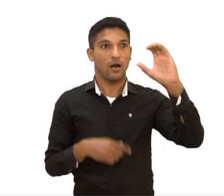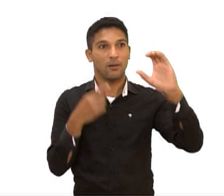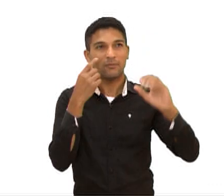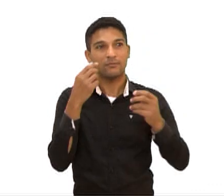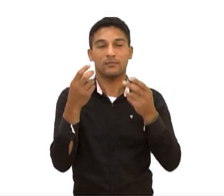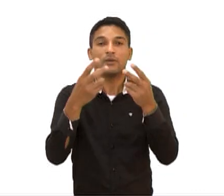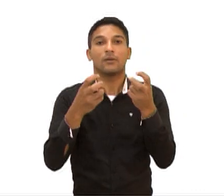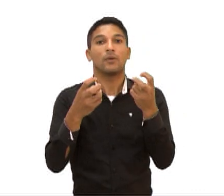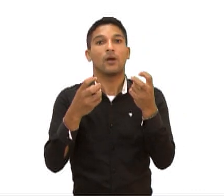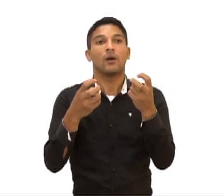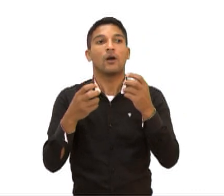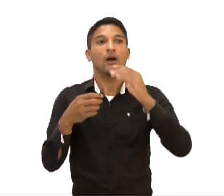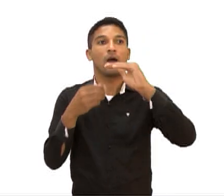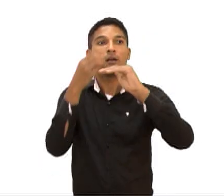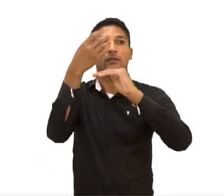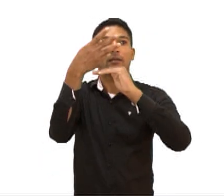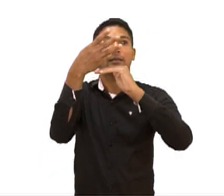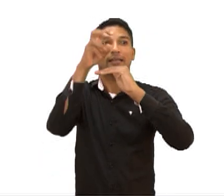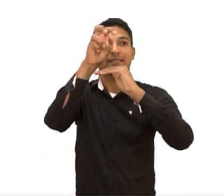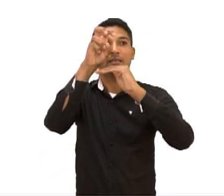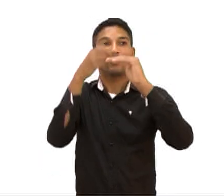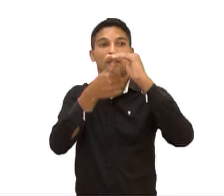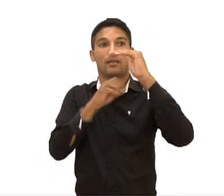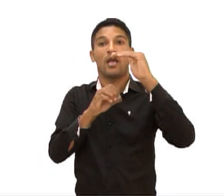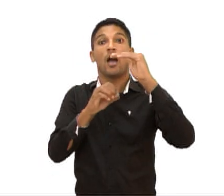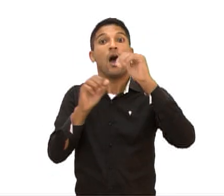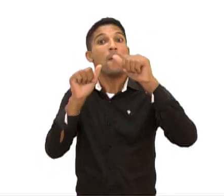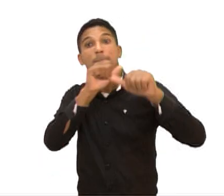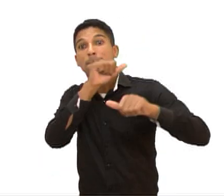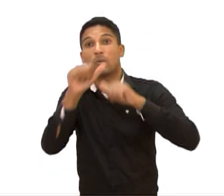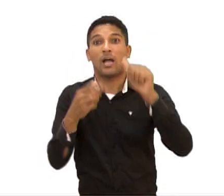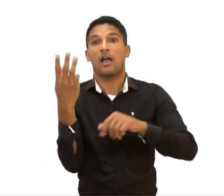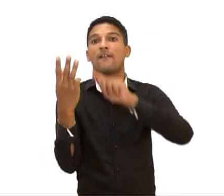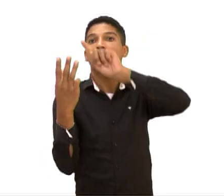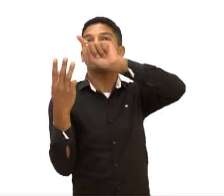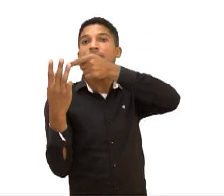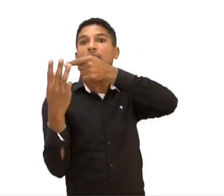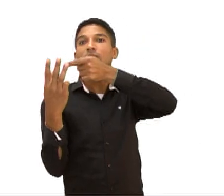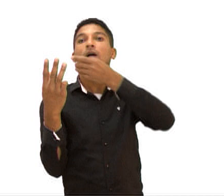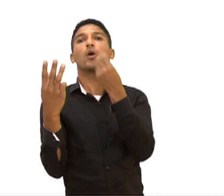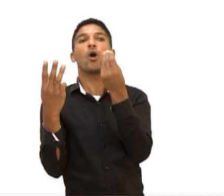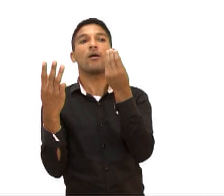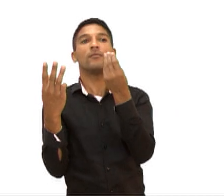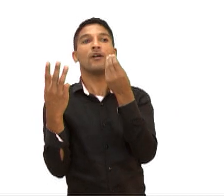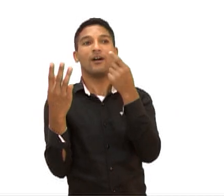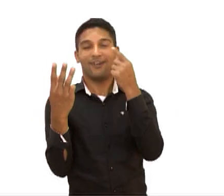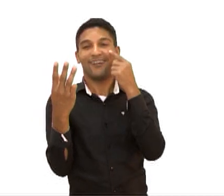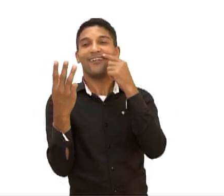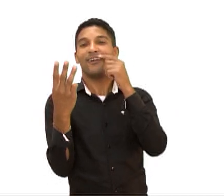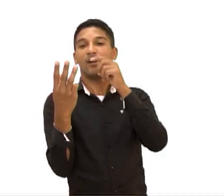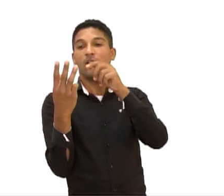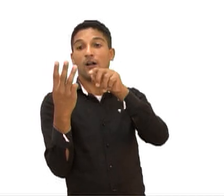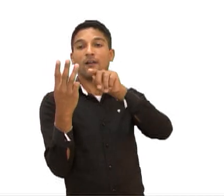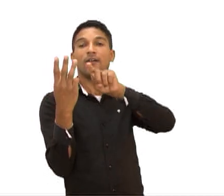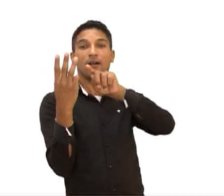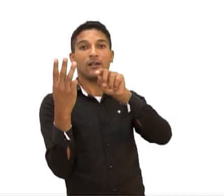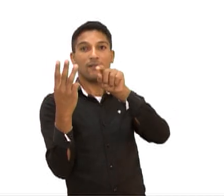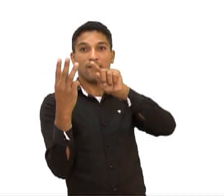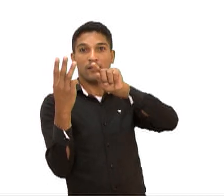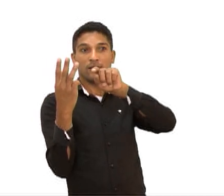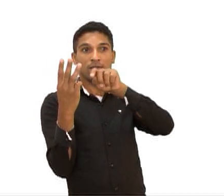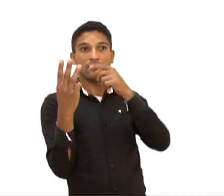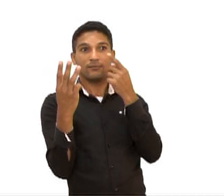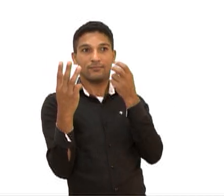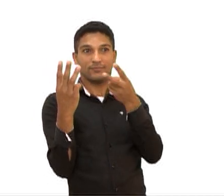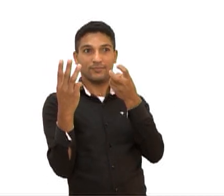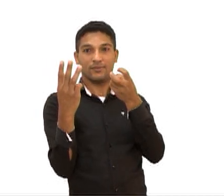vou transformar no número decimal. Olha a minha vírgula lá depois do 5, ela veio parar aonde? Na frente do 5. Por quê? Porque eu tinha o quê? Um